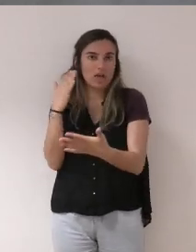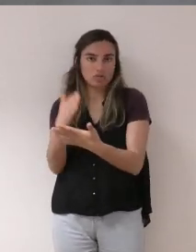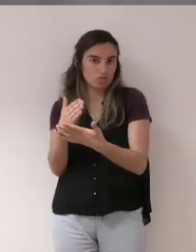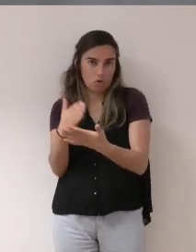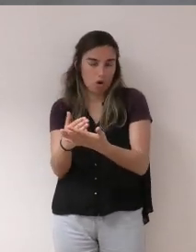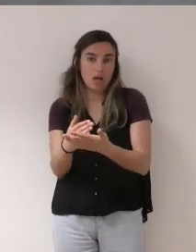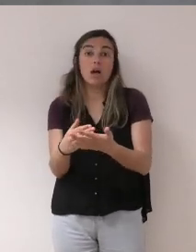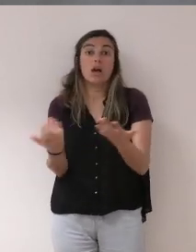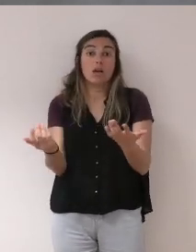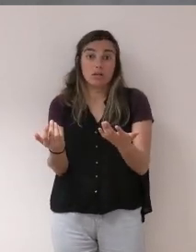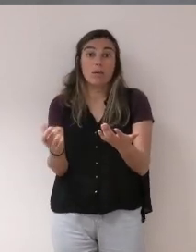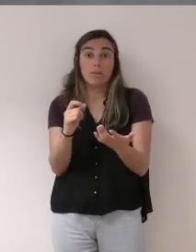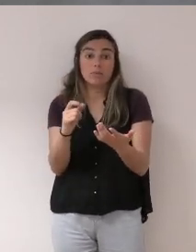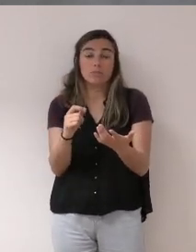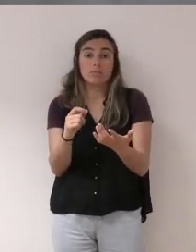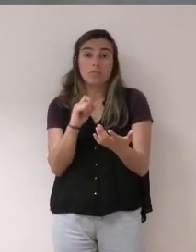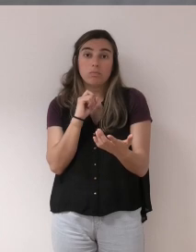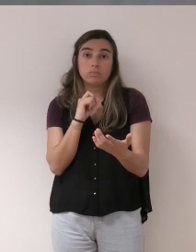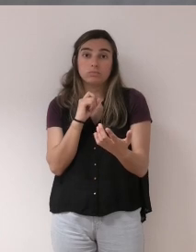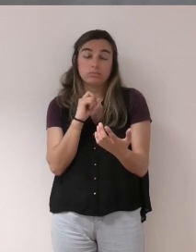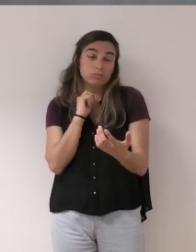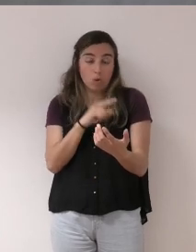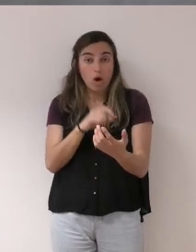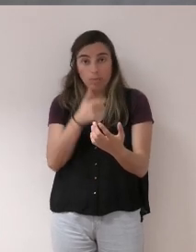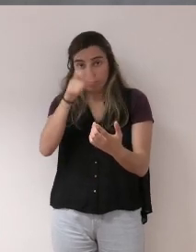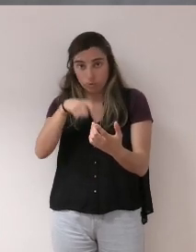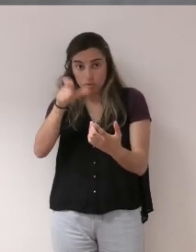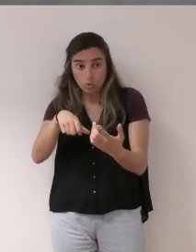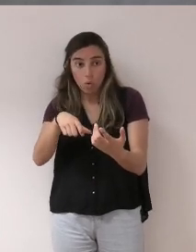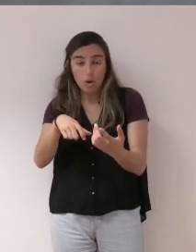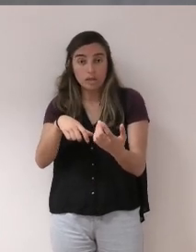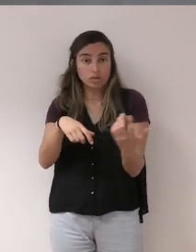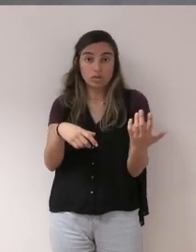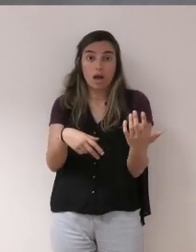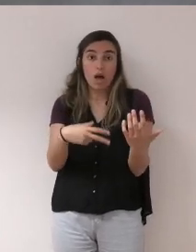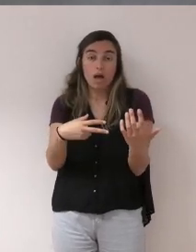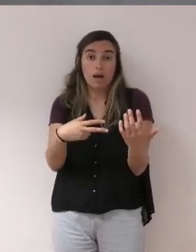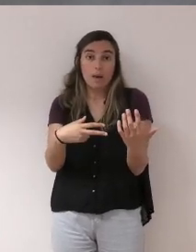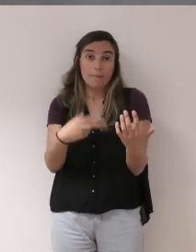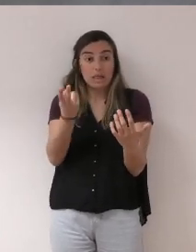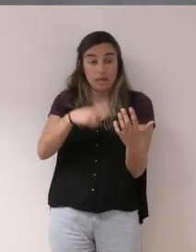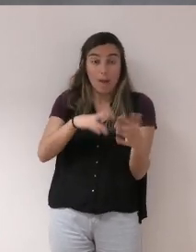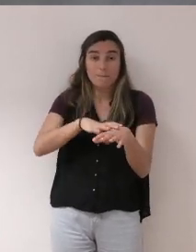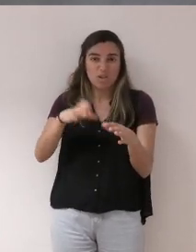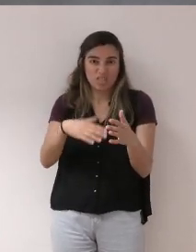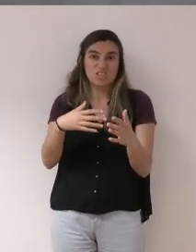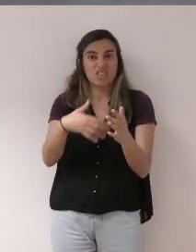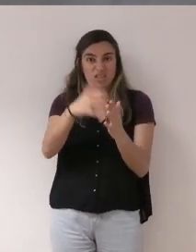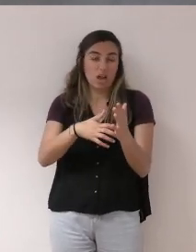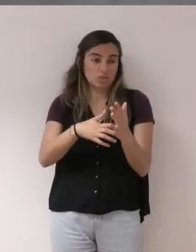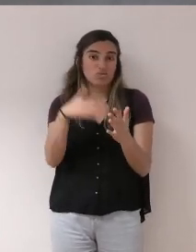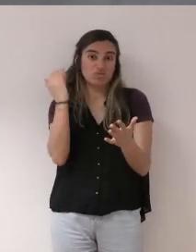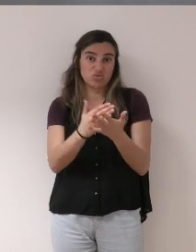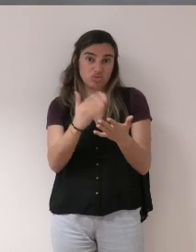de um público muito especializado, que na maior parte das vezes é um não público, porque os textos académicos são textos